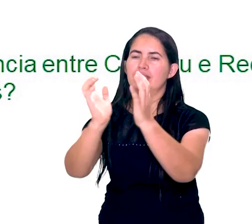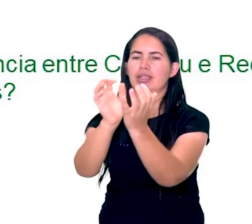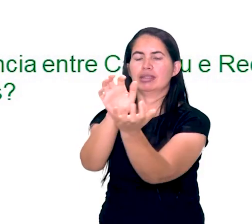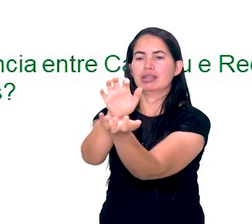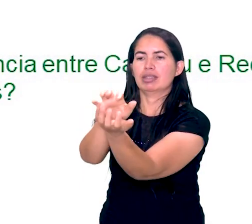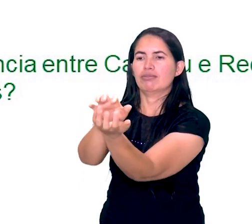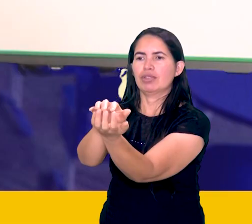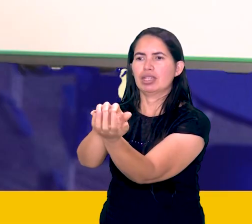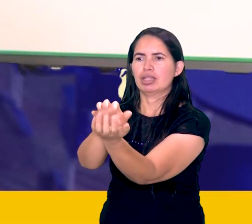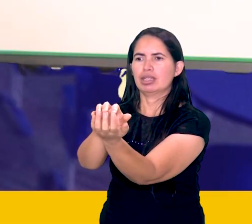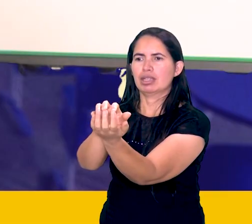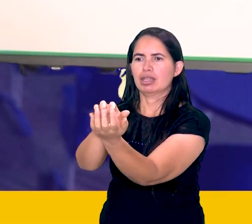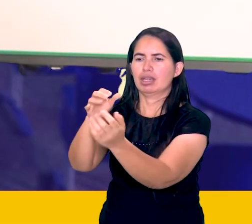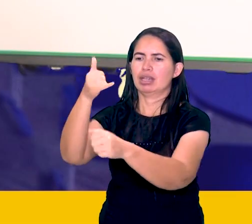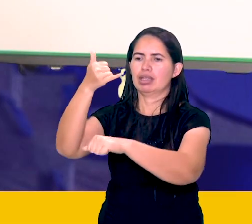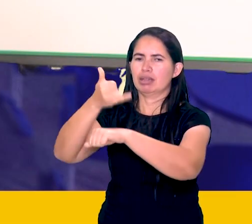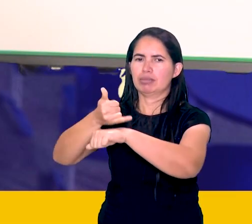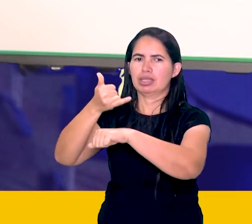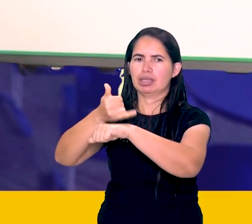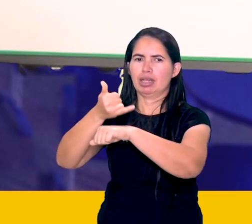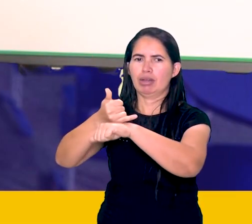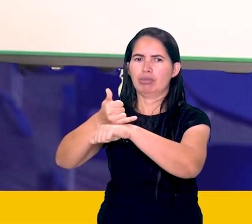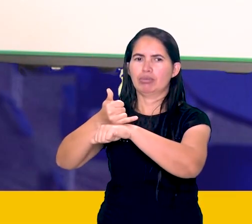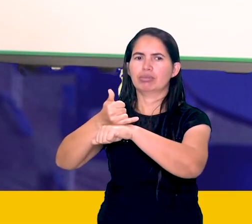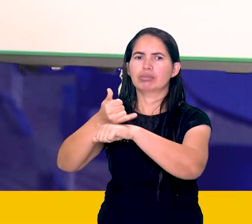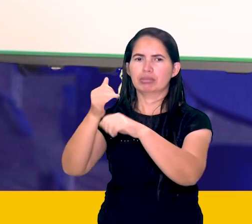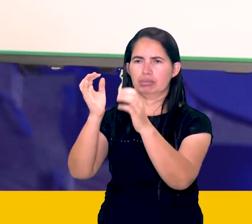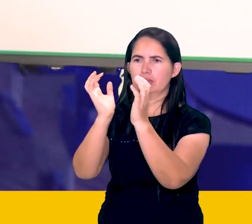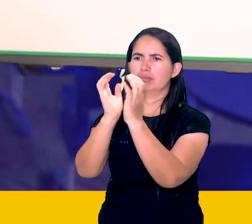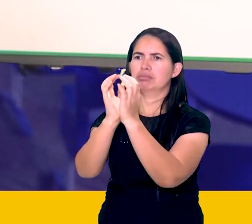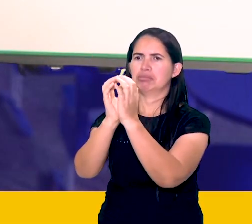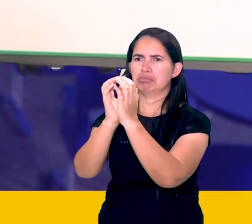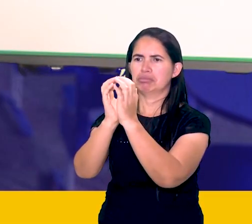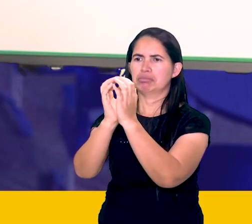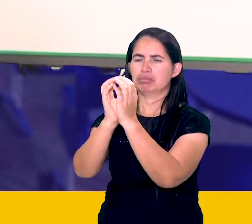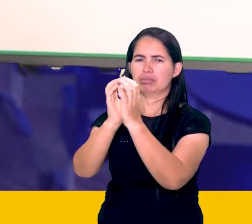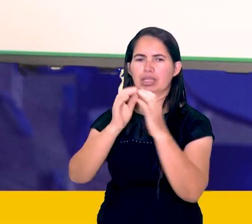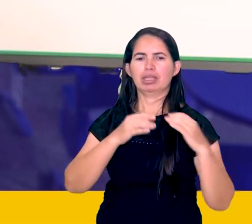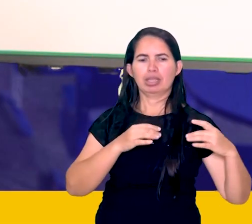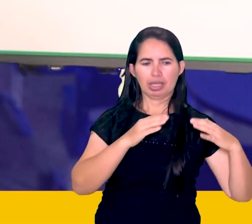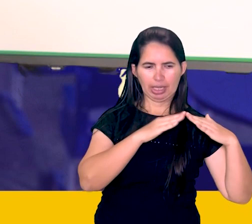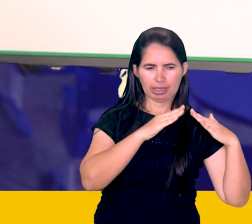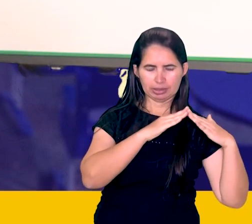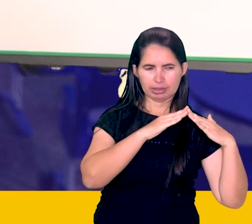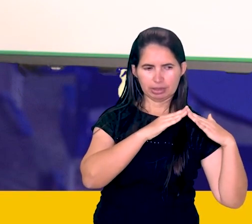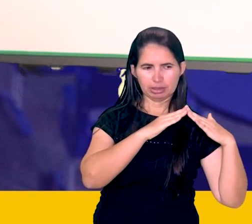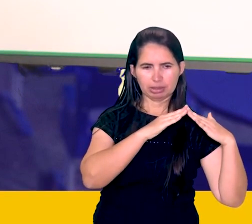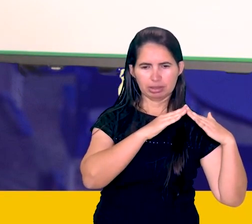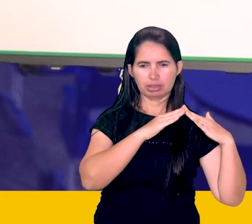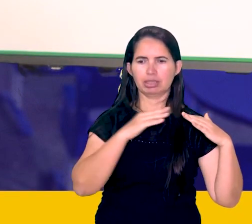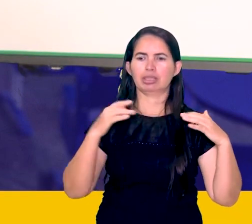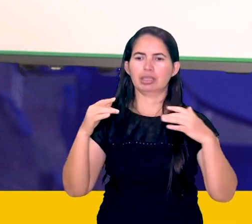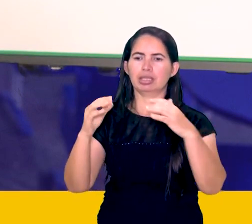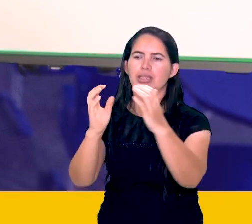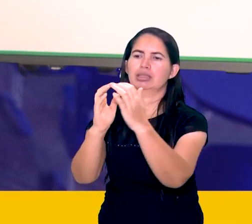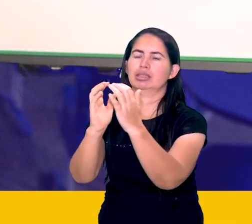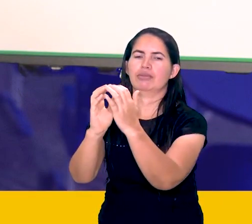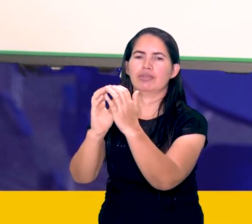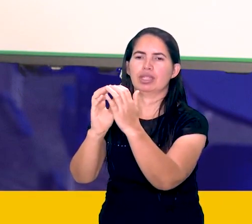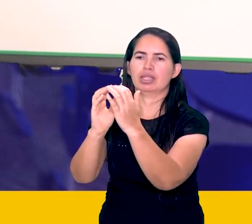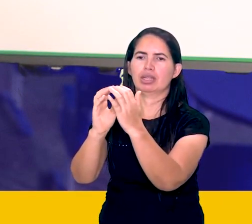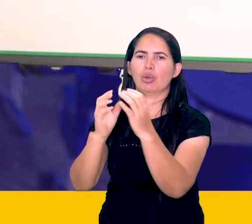cá. Qual unidade de medida você vai utilizar? Qual unidade de